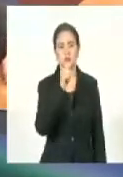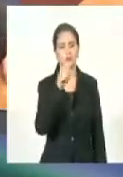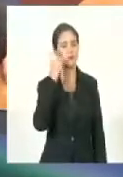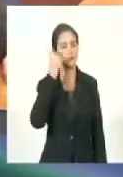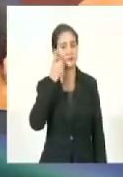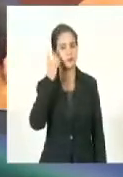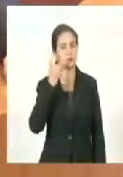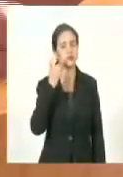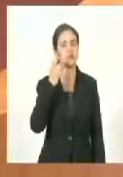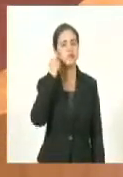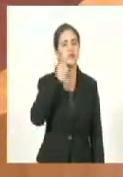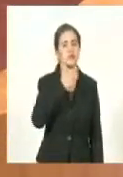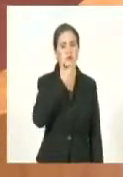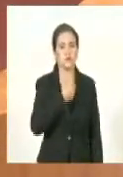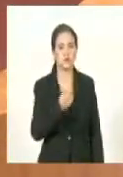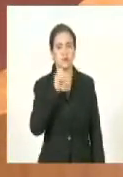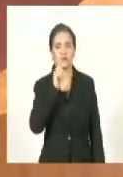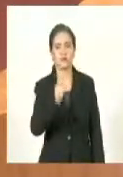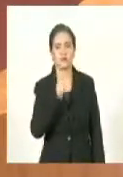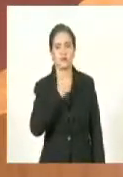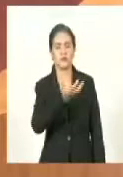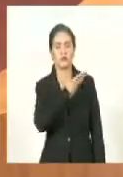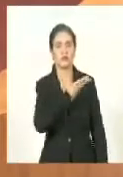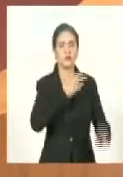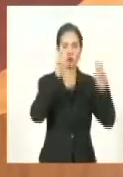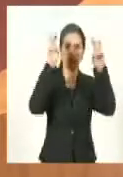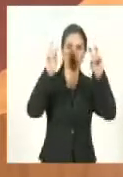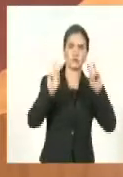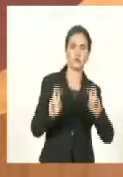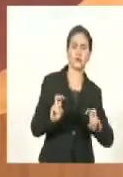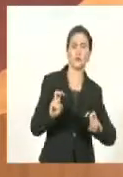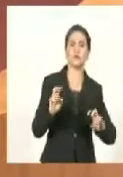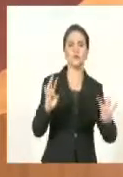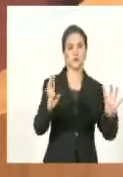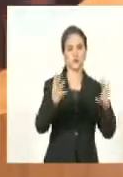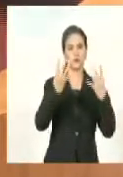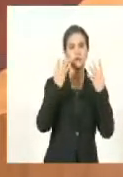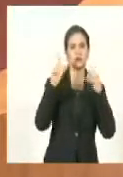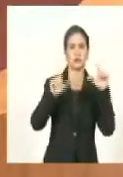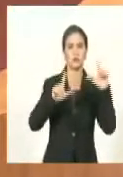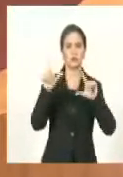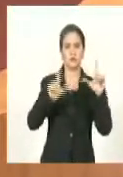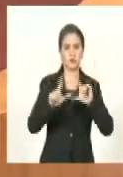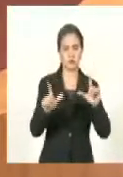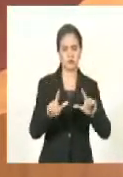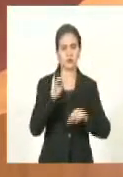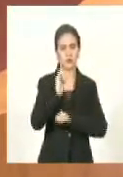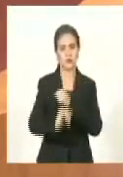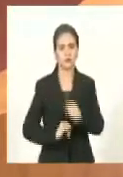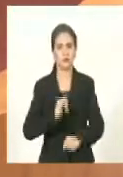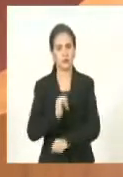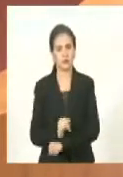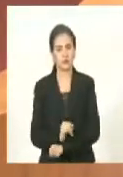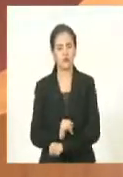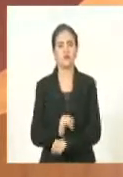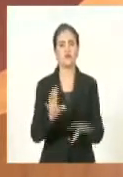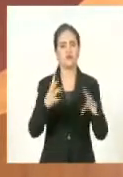amigos da galeria, telespectadores da TV Assembleia, internautas, servidores da